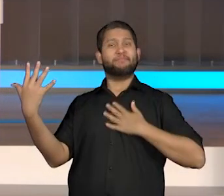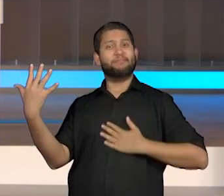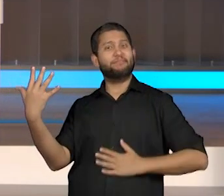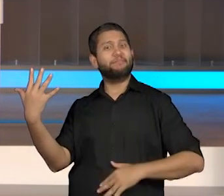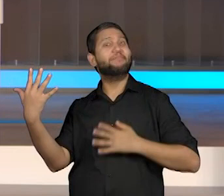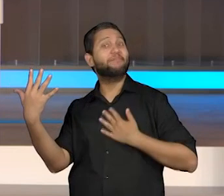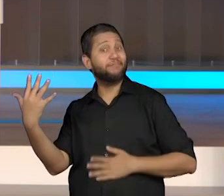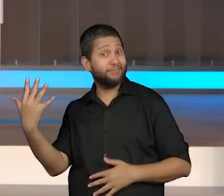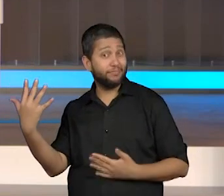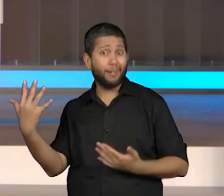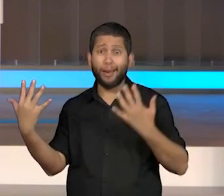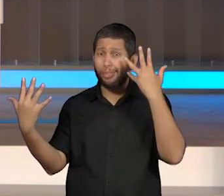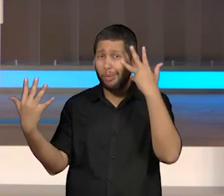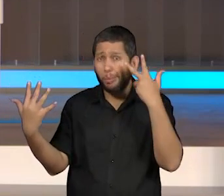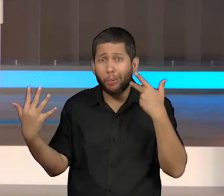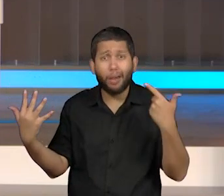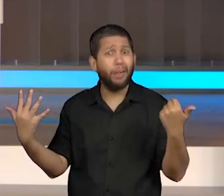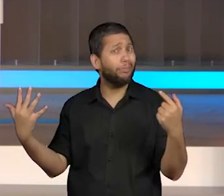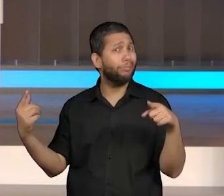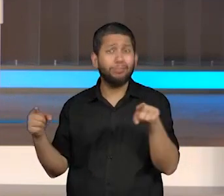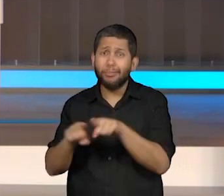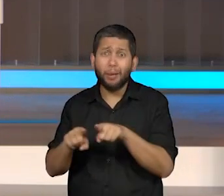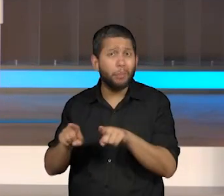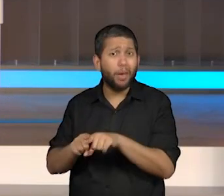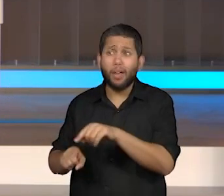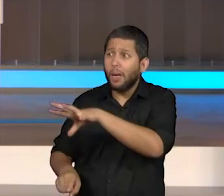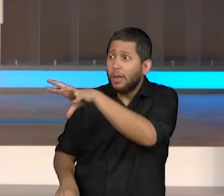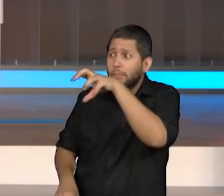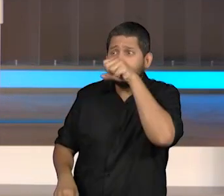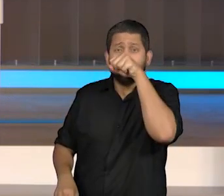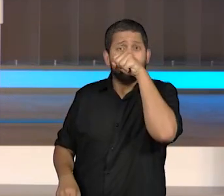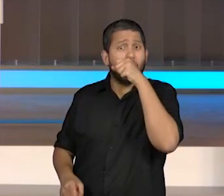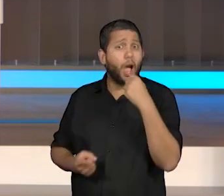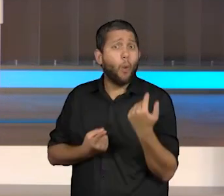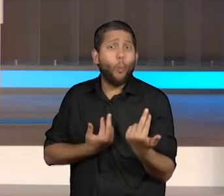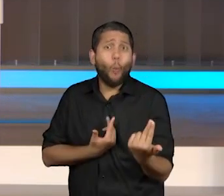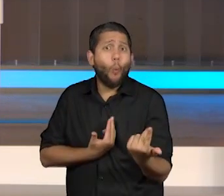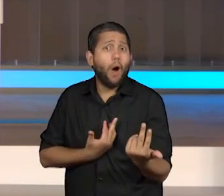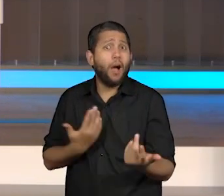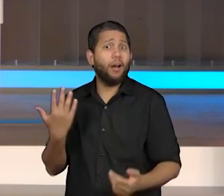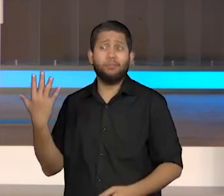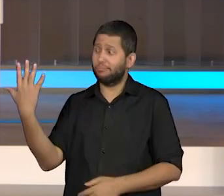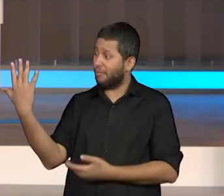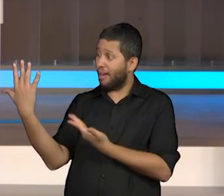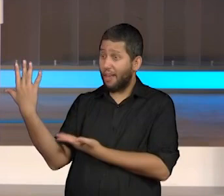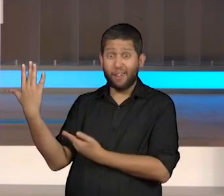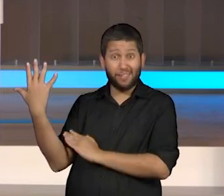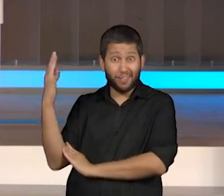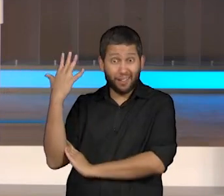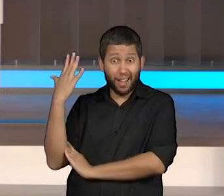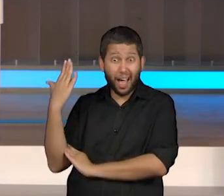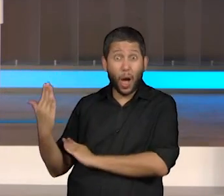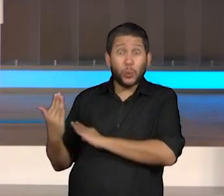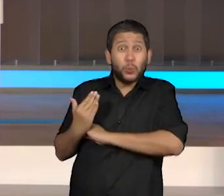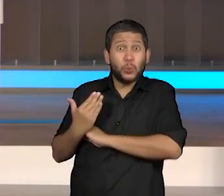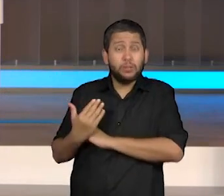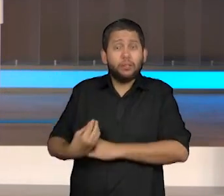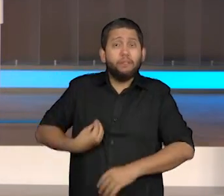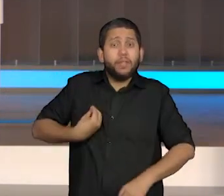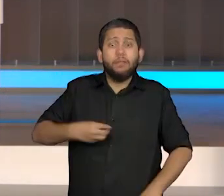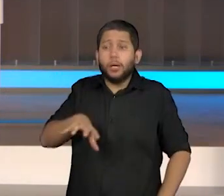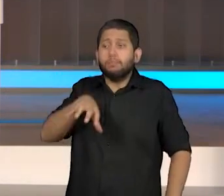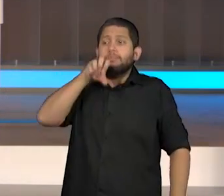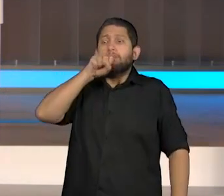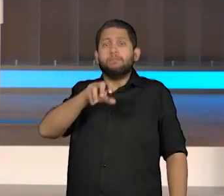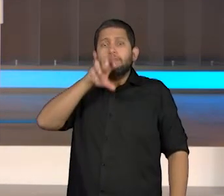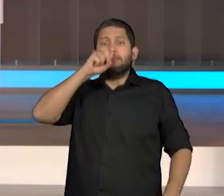os seres vivos a respirar. Interessante, hein, pessoal? Gostei bastante disso.